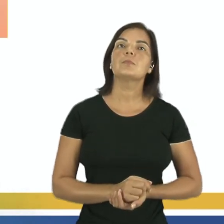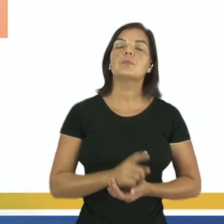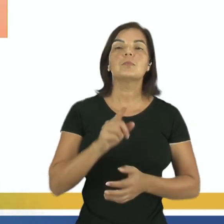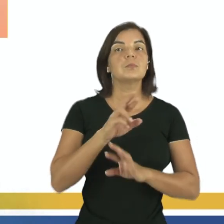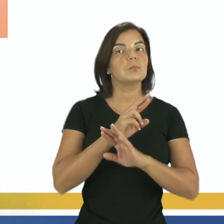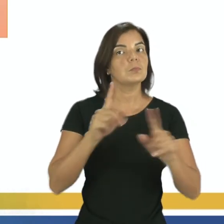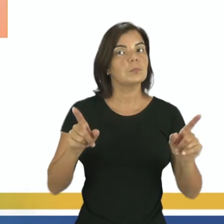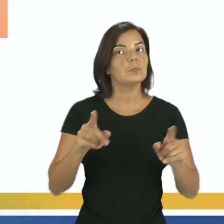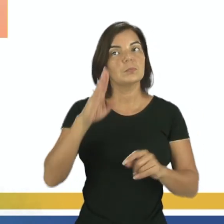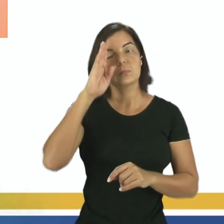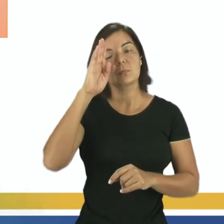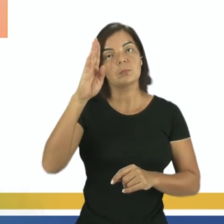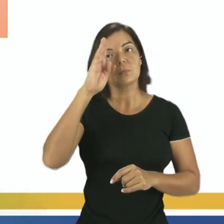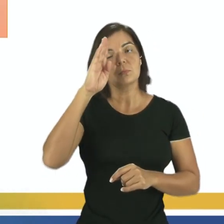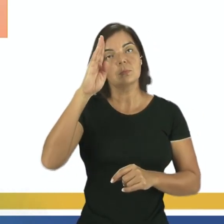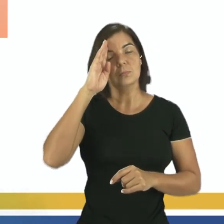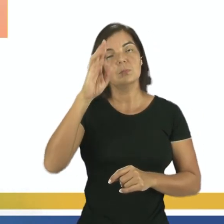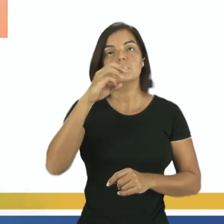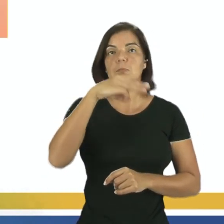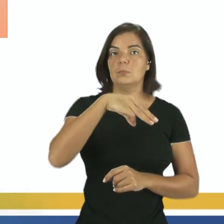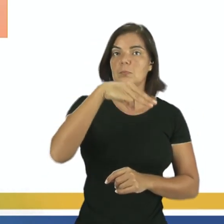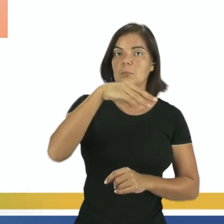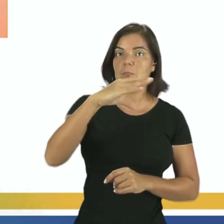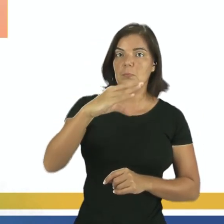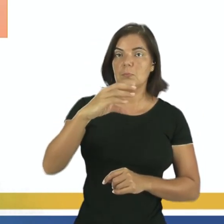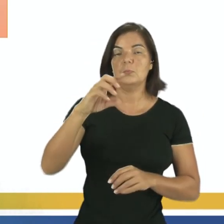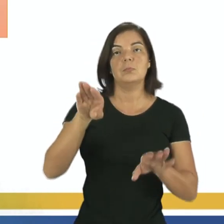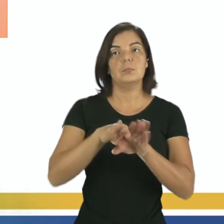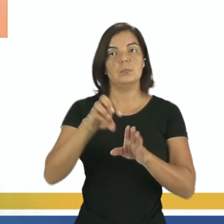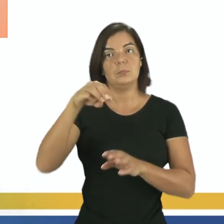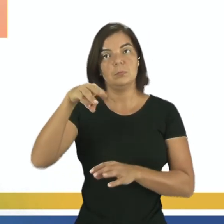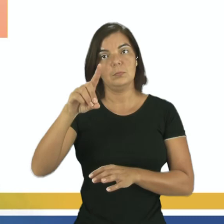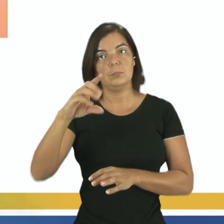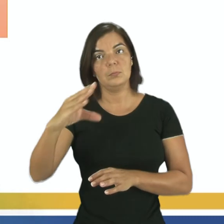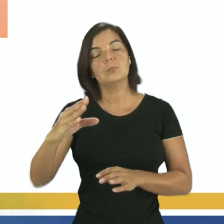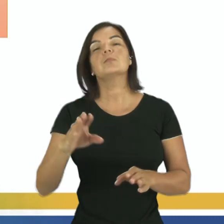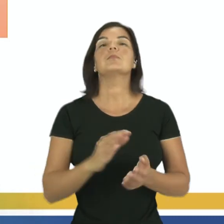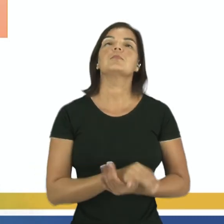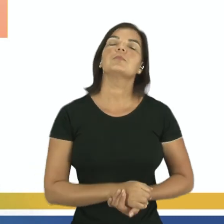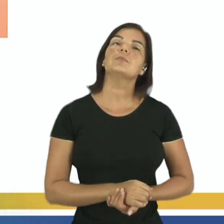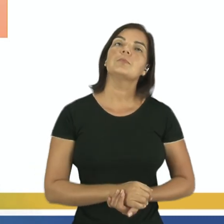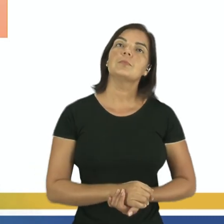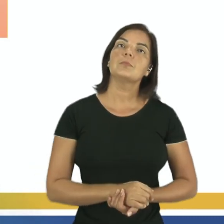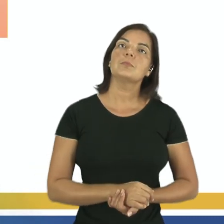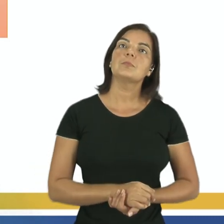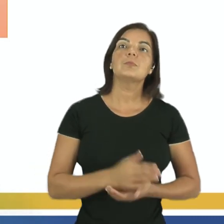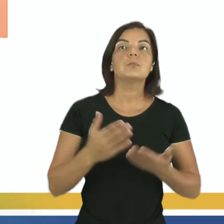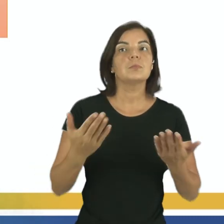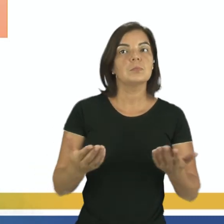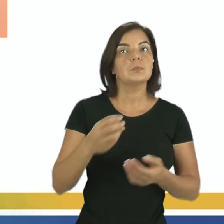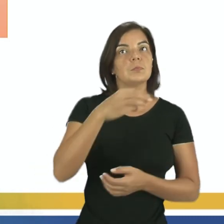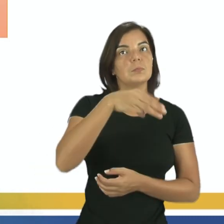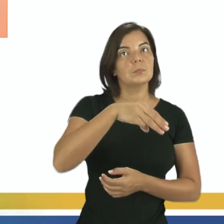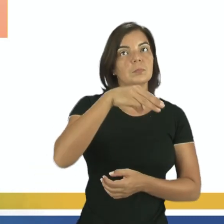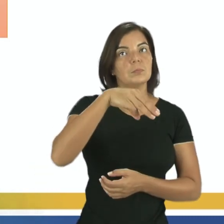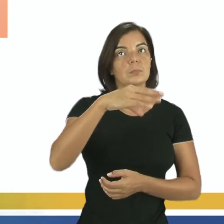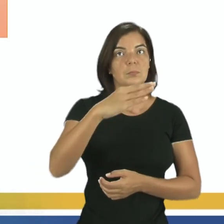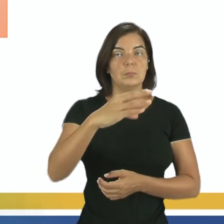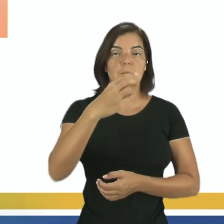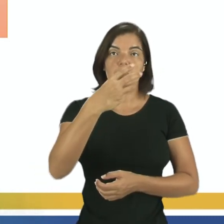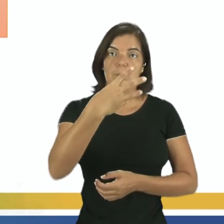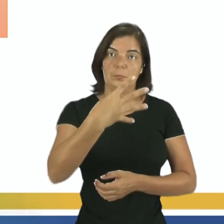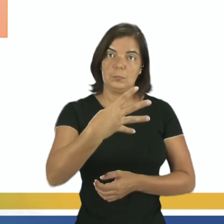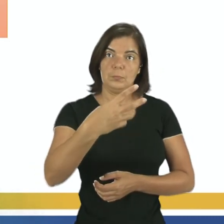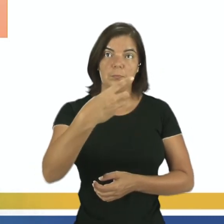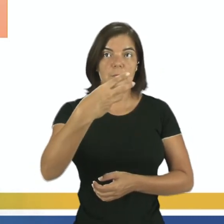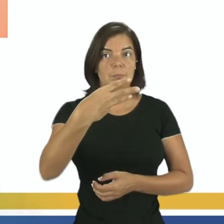essa é a diferença principal entre MMC e MDC no tocante ao cálculo deles. Então o MMC de